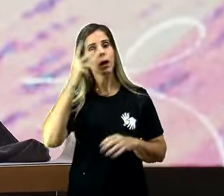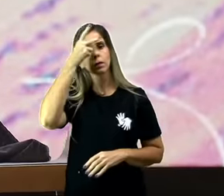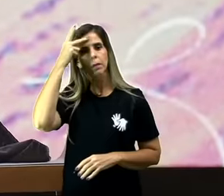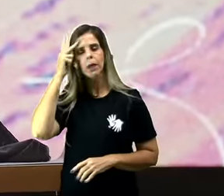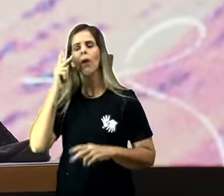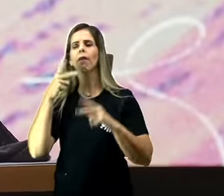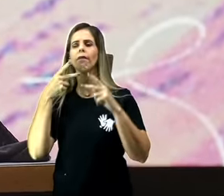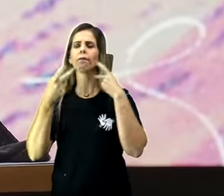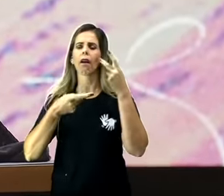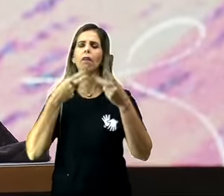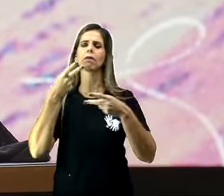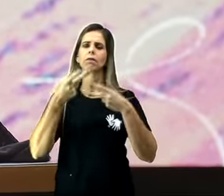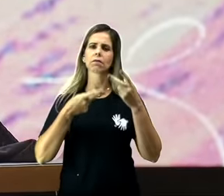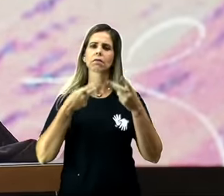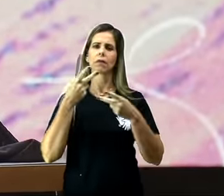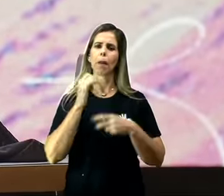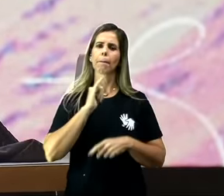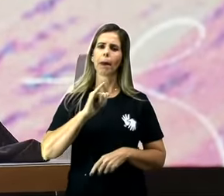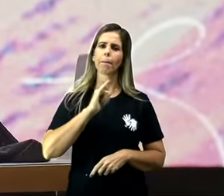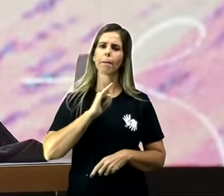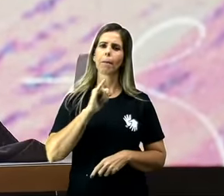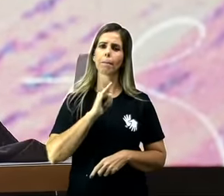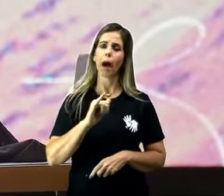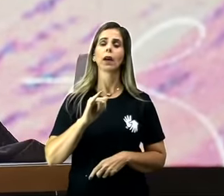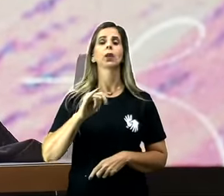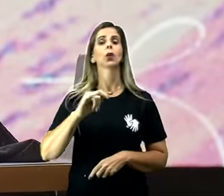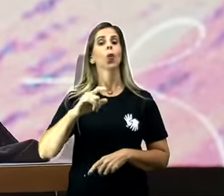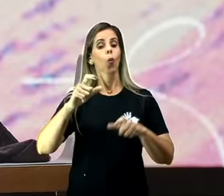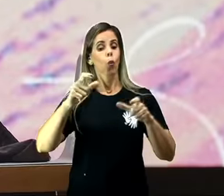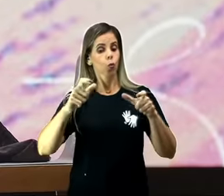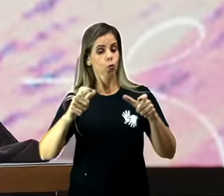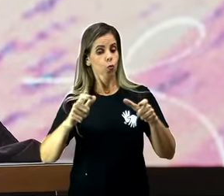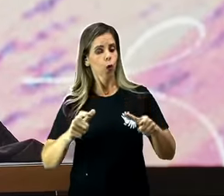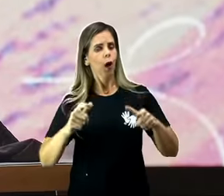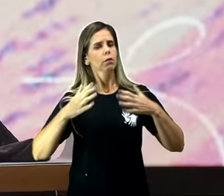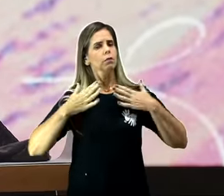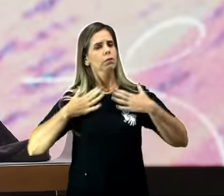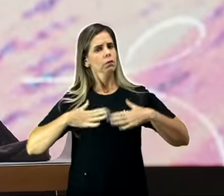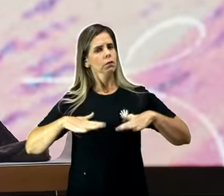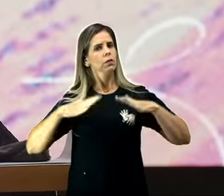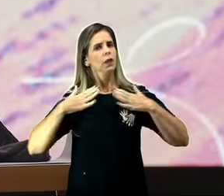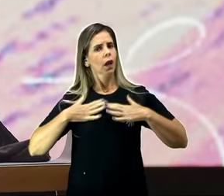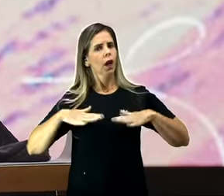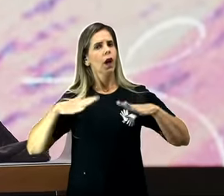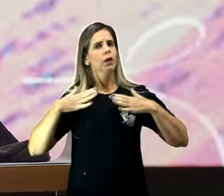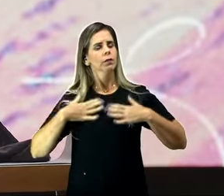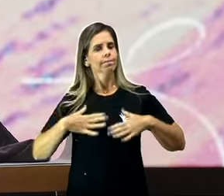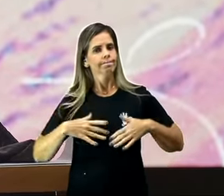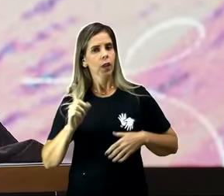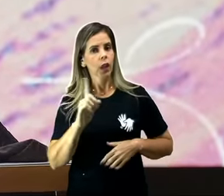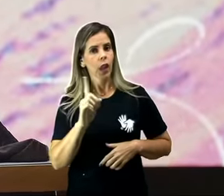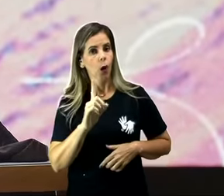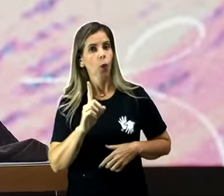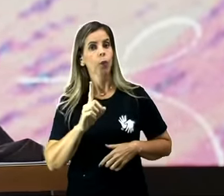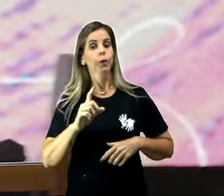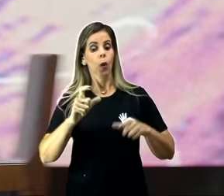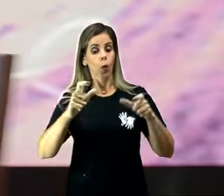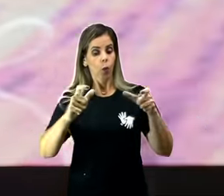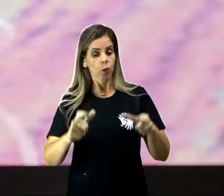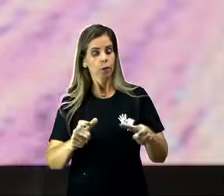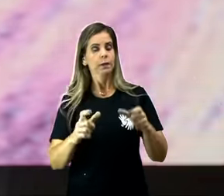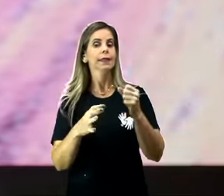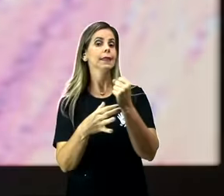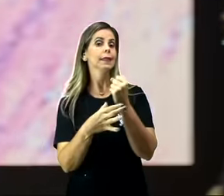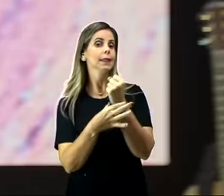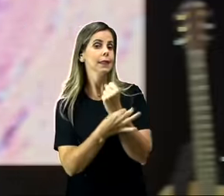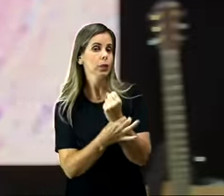mais fala. Percebe que eu não disse que o lugar mais tranquilo para se estar, eu disse o lugar mais seguro. Você quer ver uma coisa? Vou